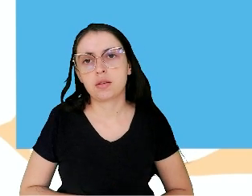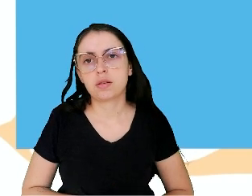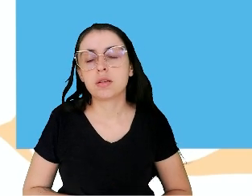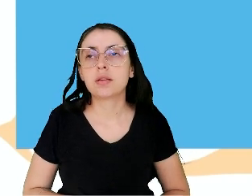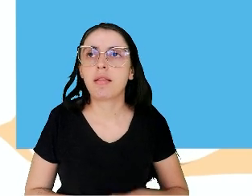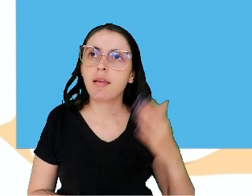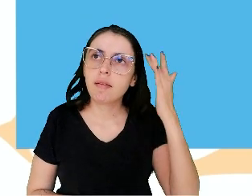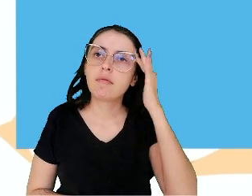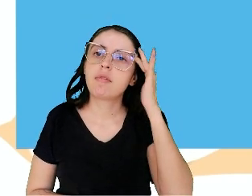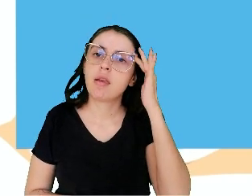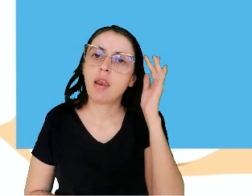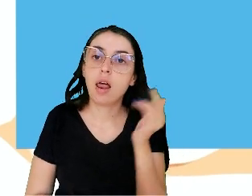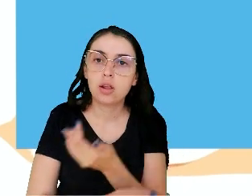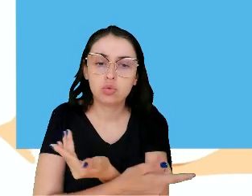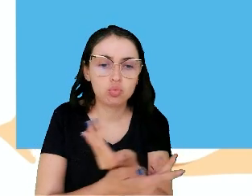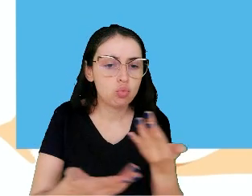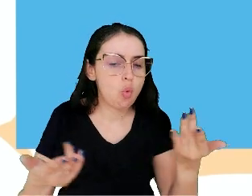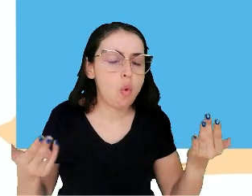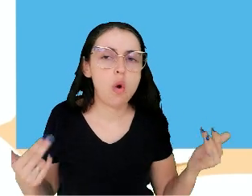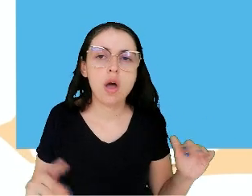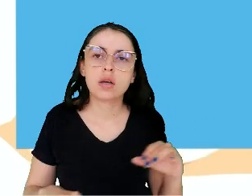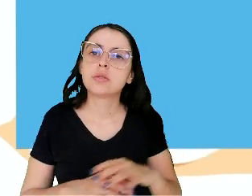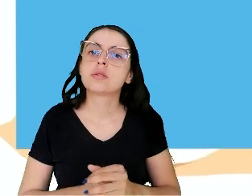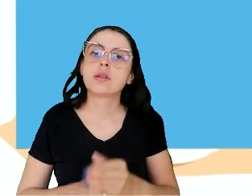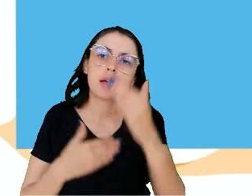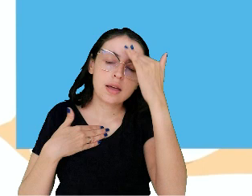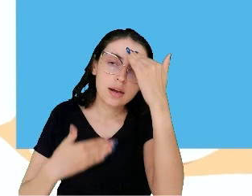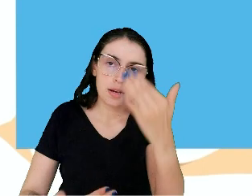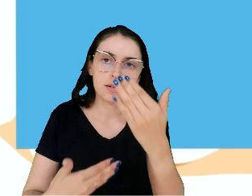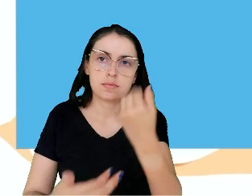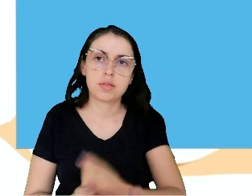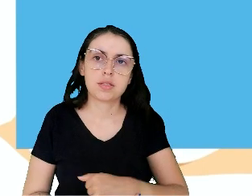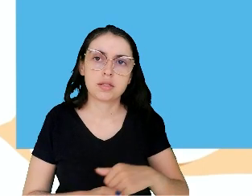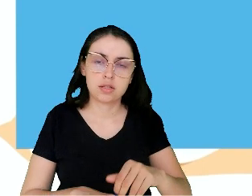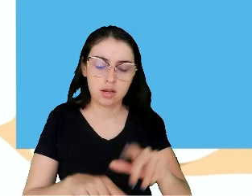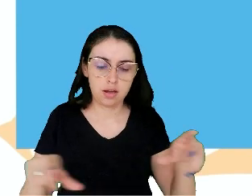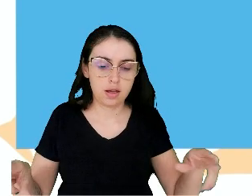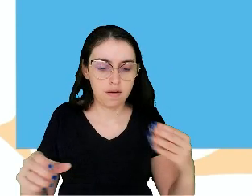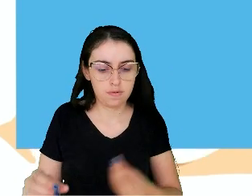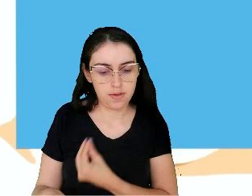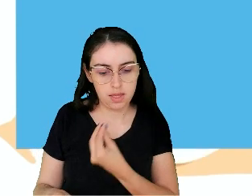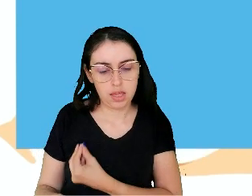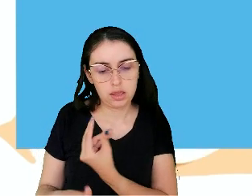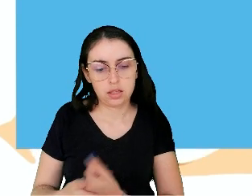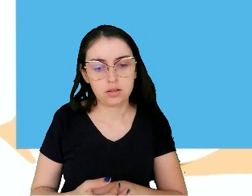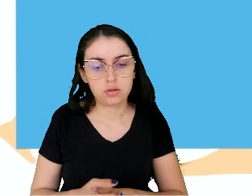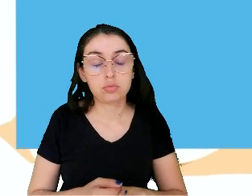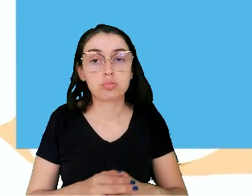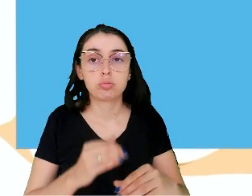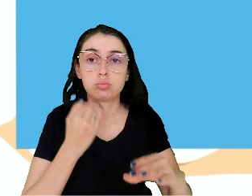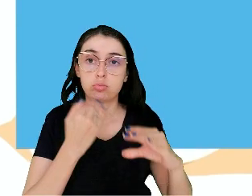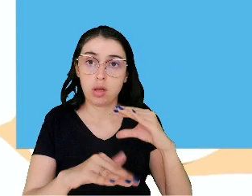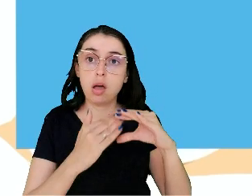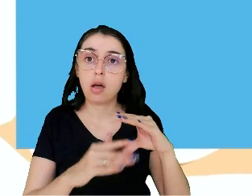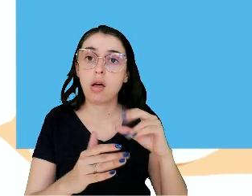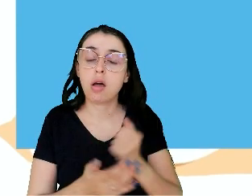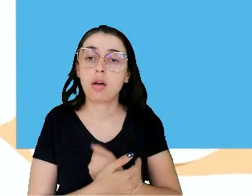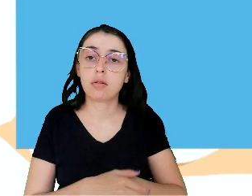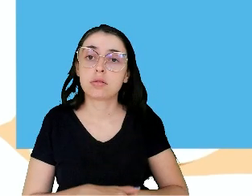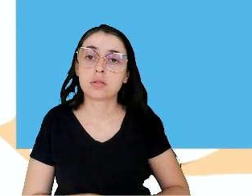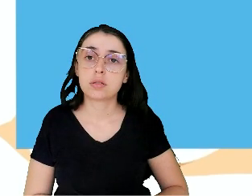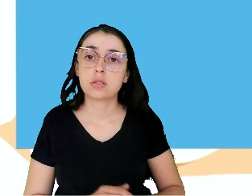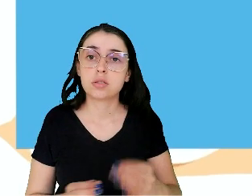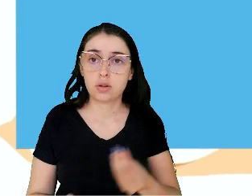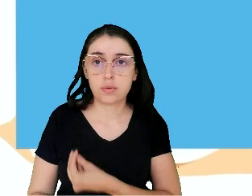de relembrar a todos os participantes, agradecendo muito a presença, que o registro da